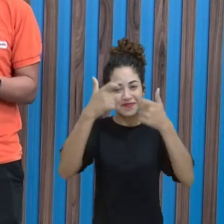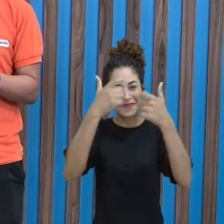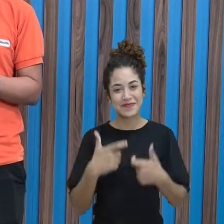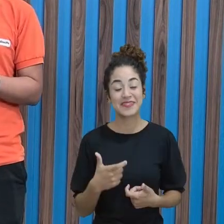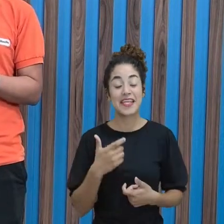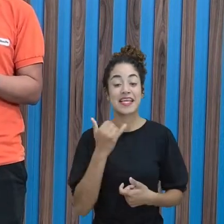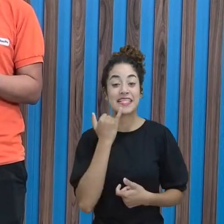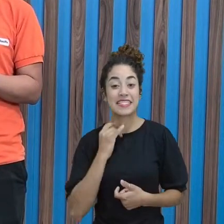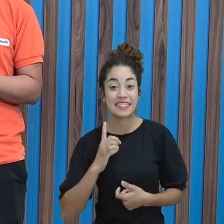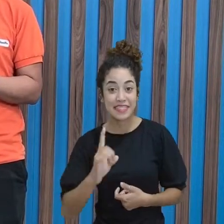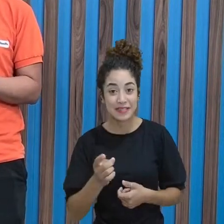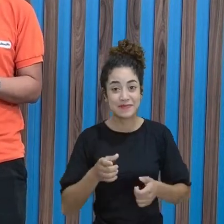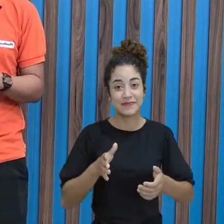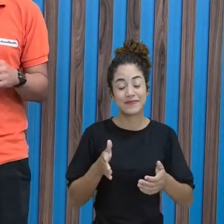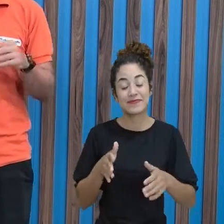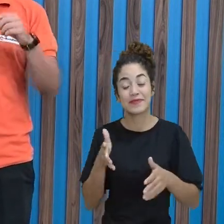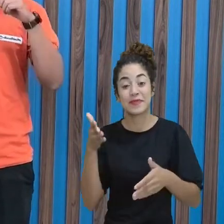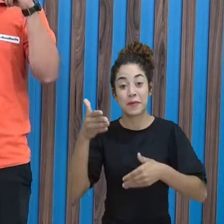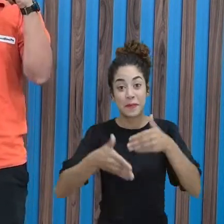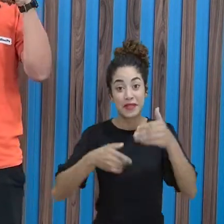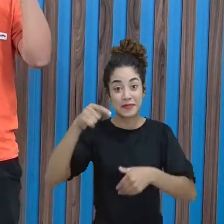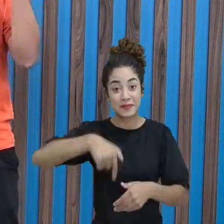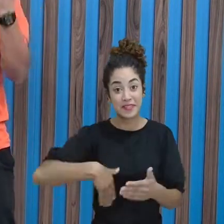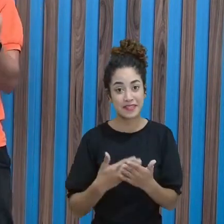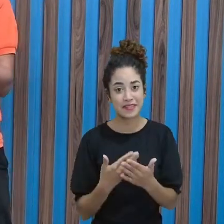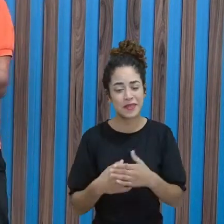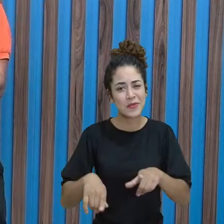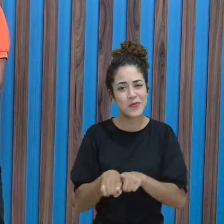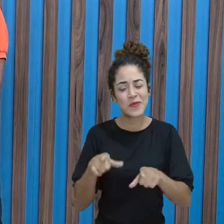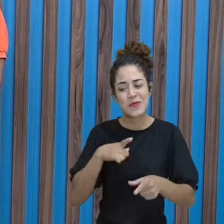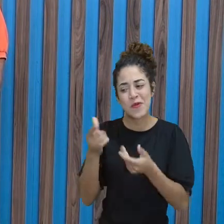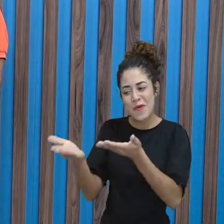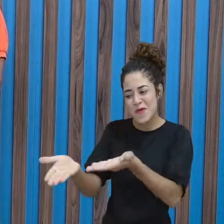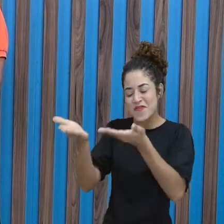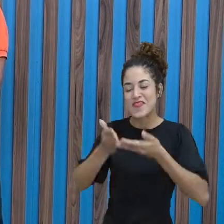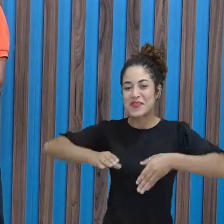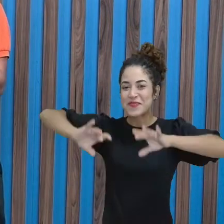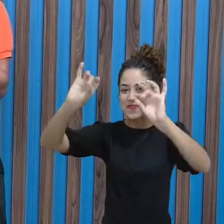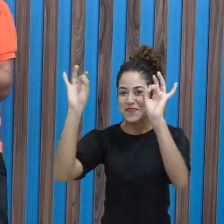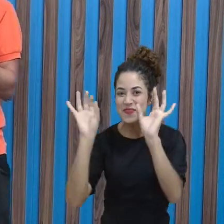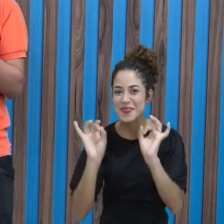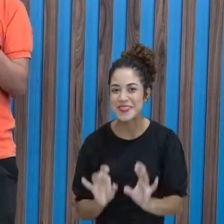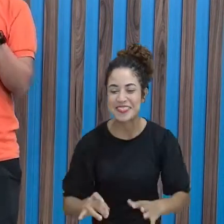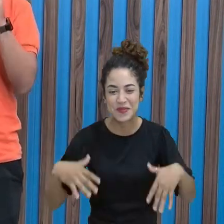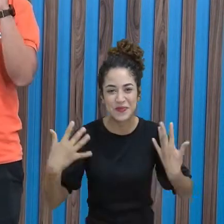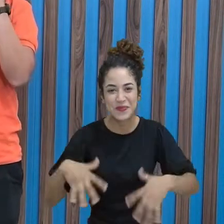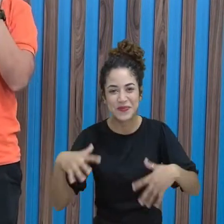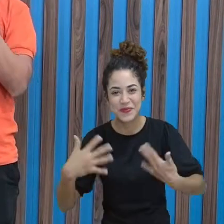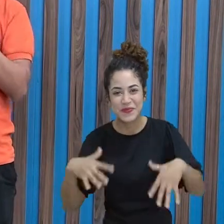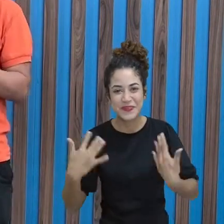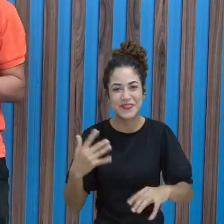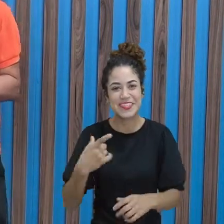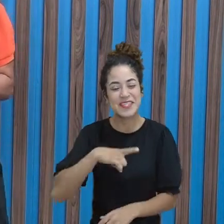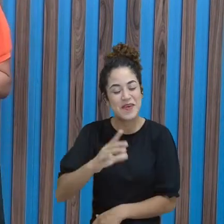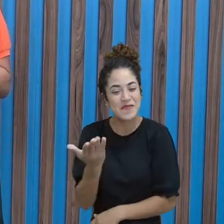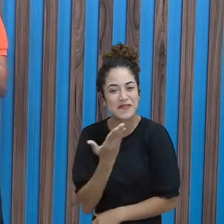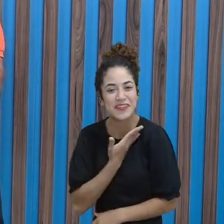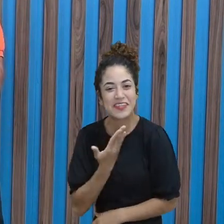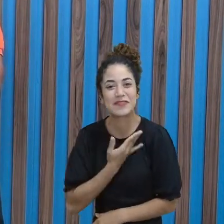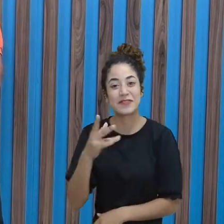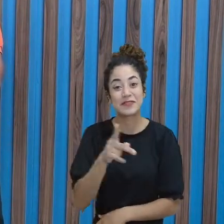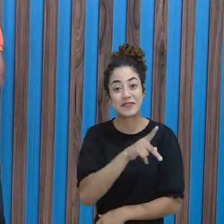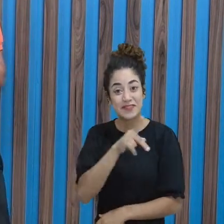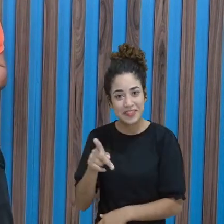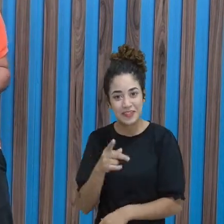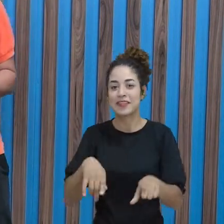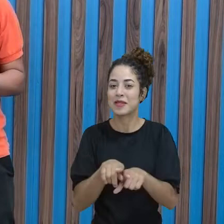está aqui participando da nossa aula, e eu tenho uma convidada especial aqui, a minha amiga, professora